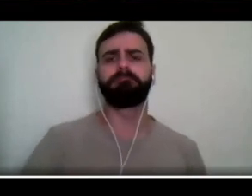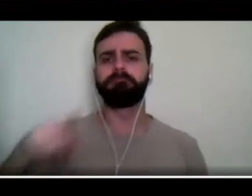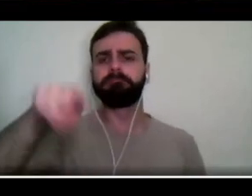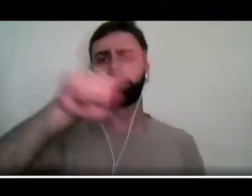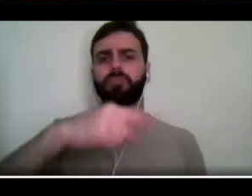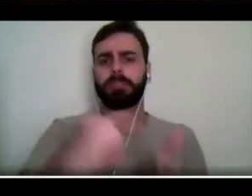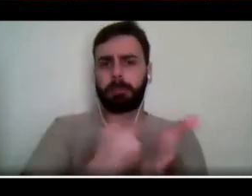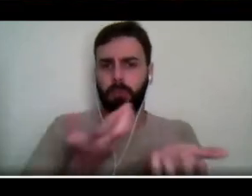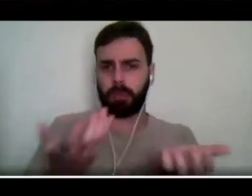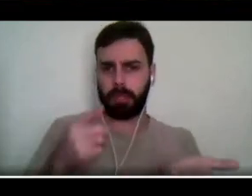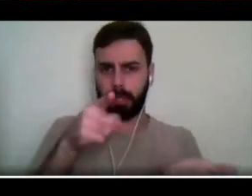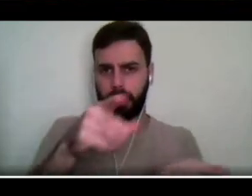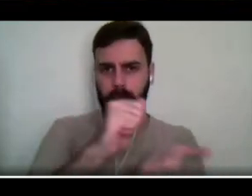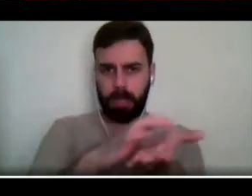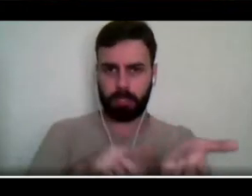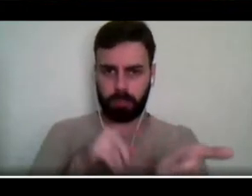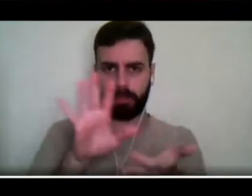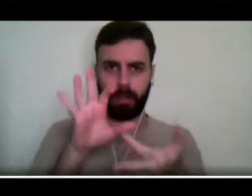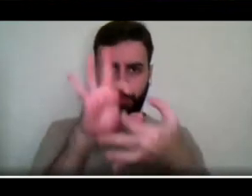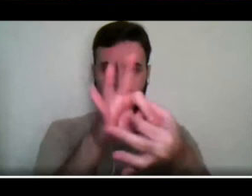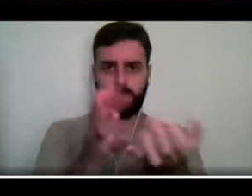Então, observem